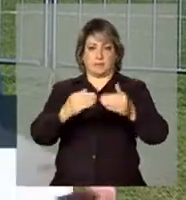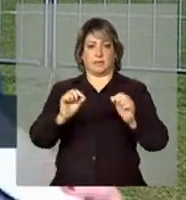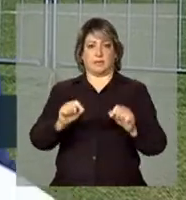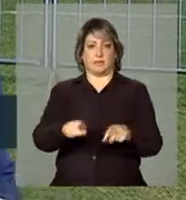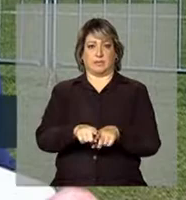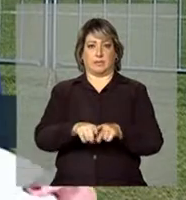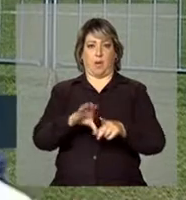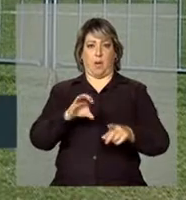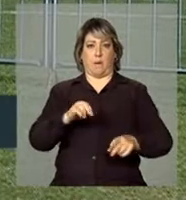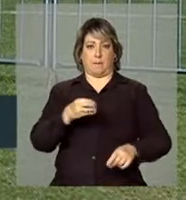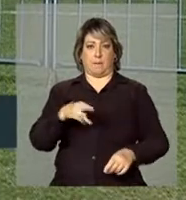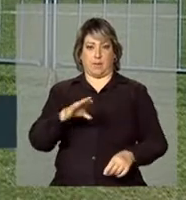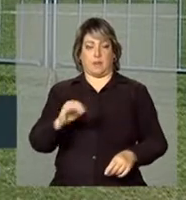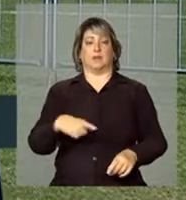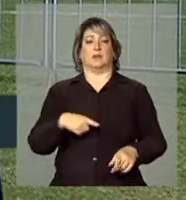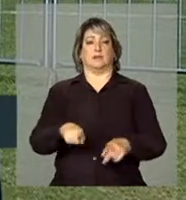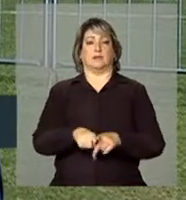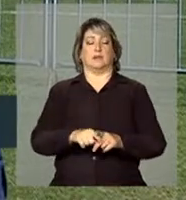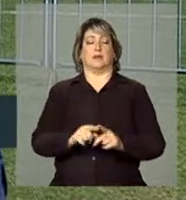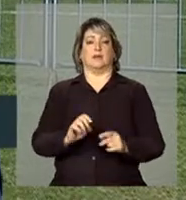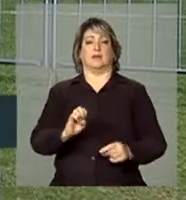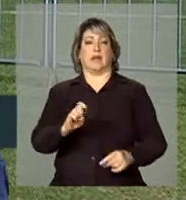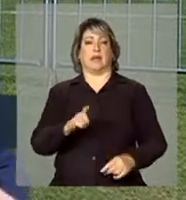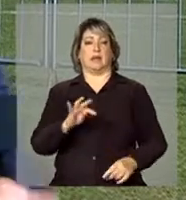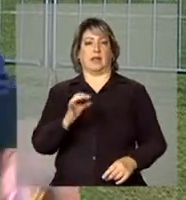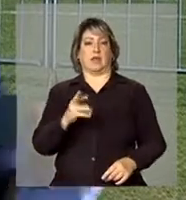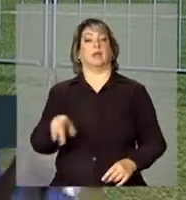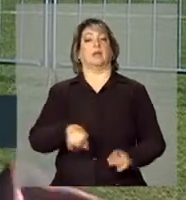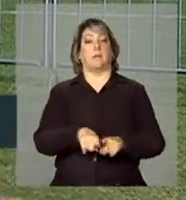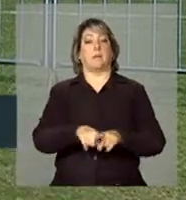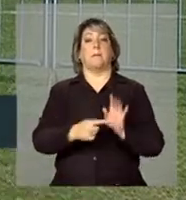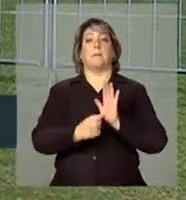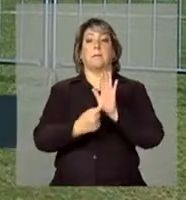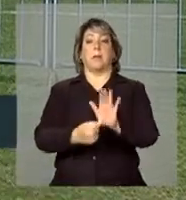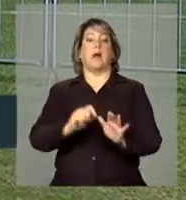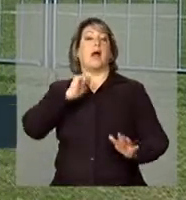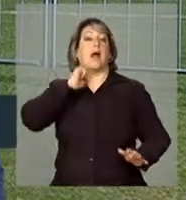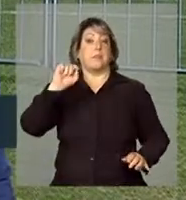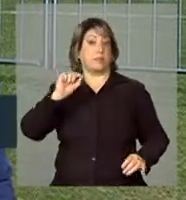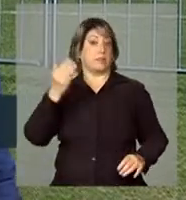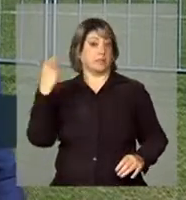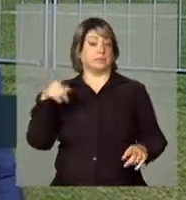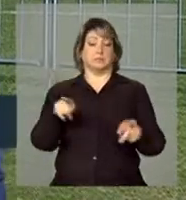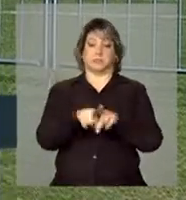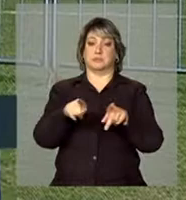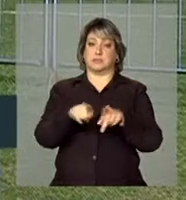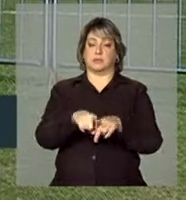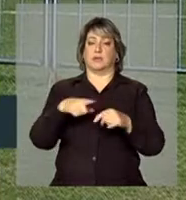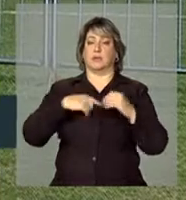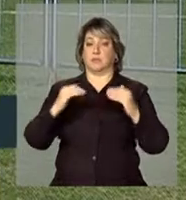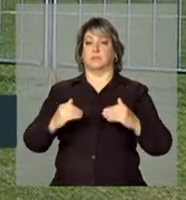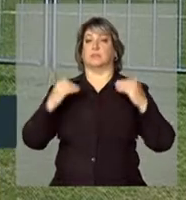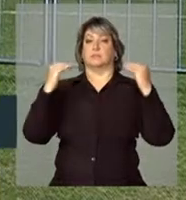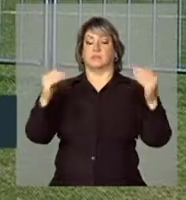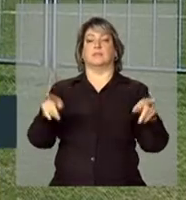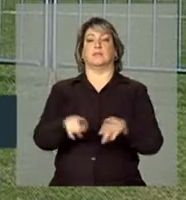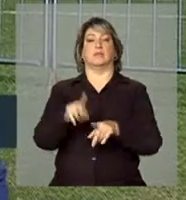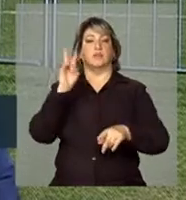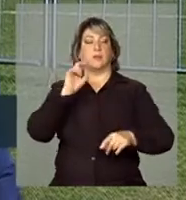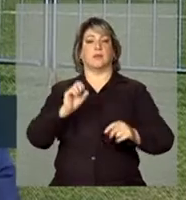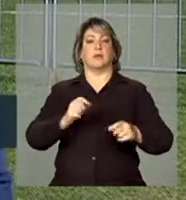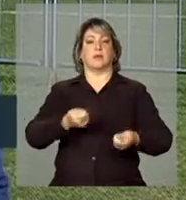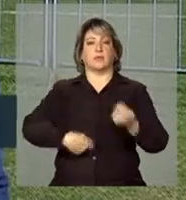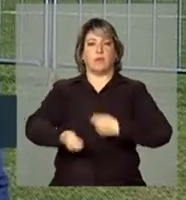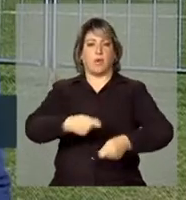Comércio, Indústria e Comércio Exterior indicam que abril também, este mês de abril que passou agora, teve elevação em relação à produção,